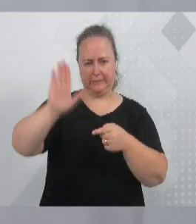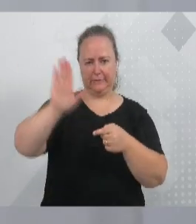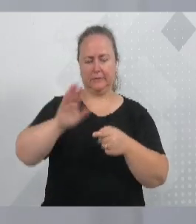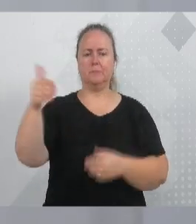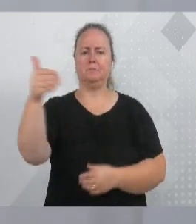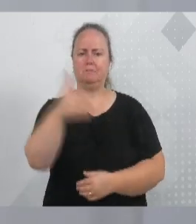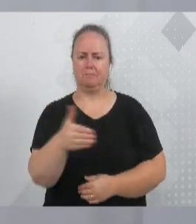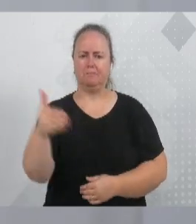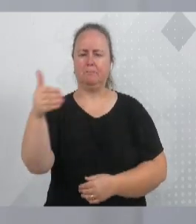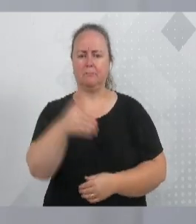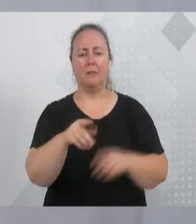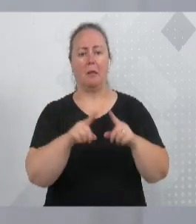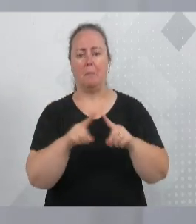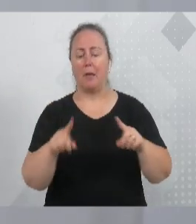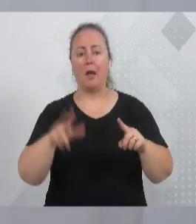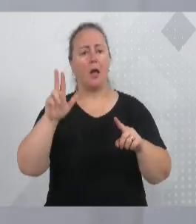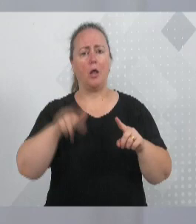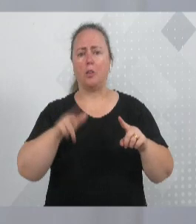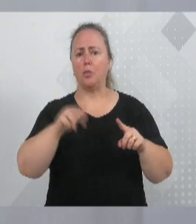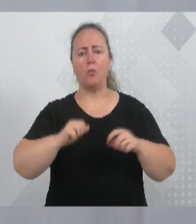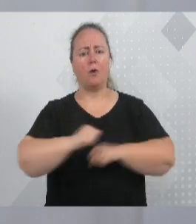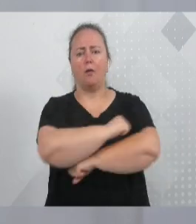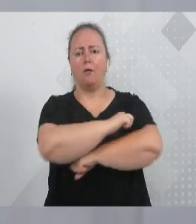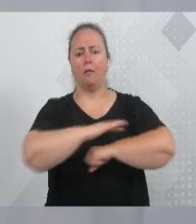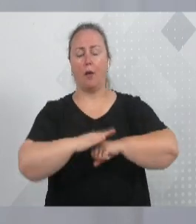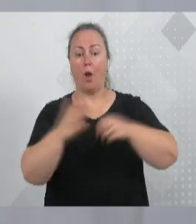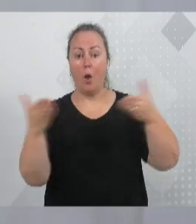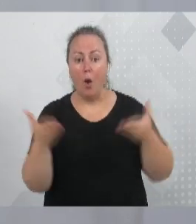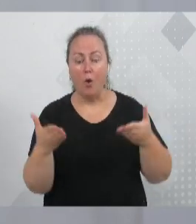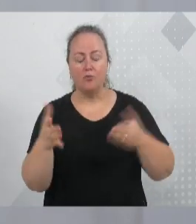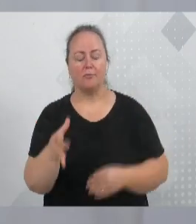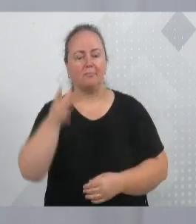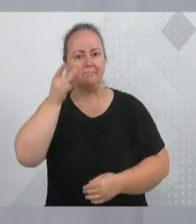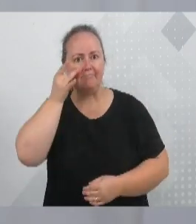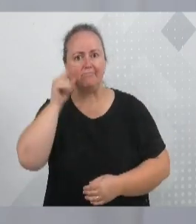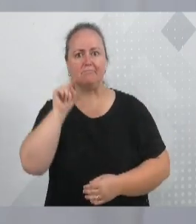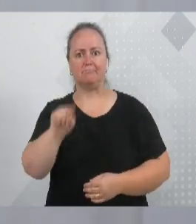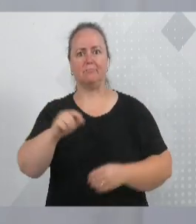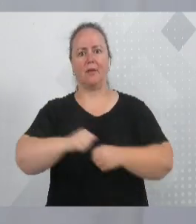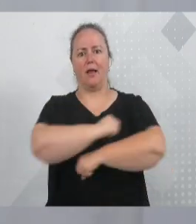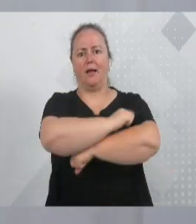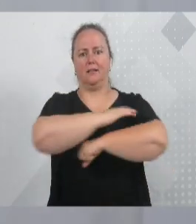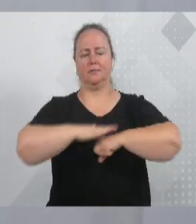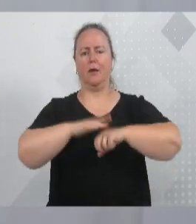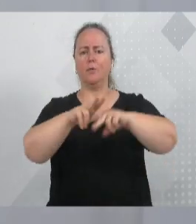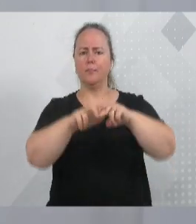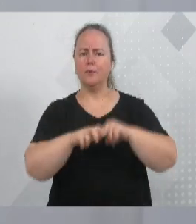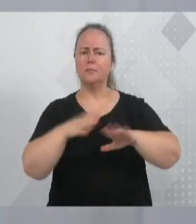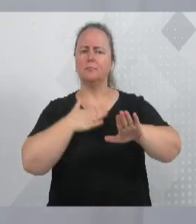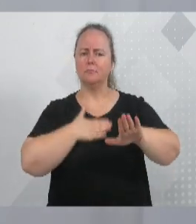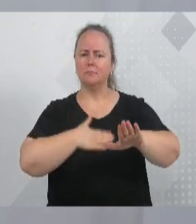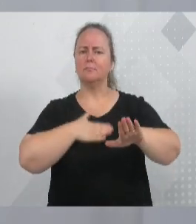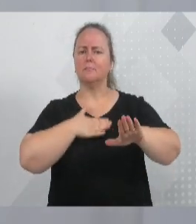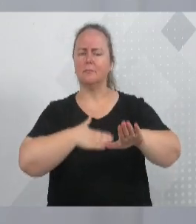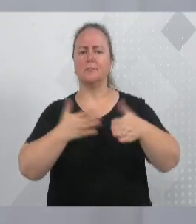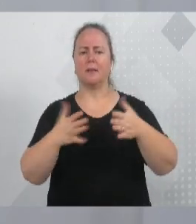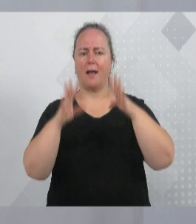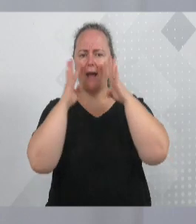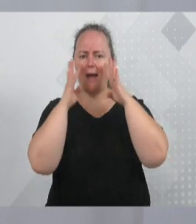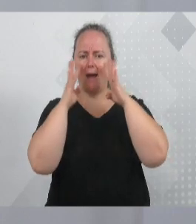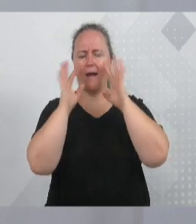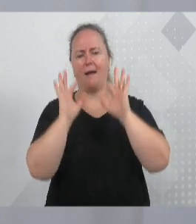né mas nunca conseguiu tirar o papel e hoje é é uma realidade então eu peço ao povo um pouco de calma um pouco de atenção